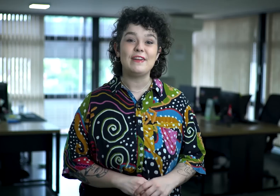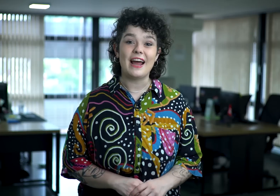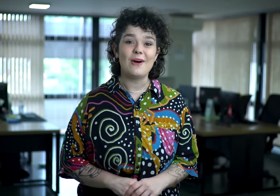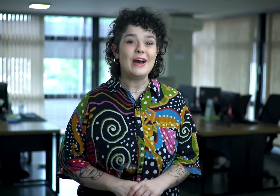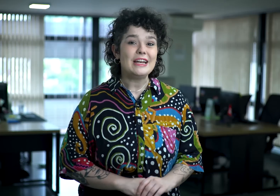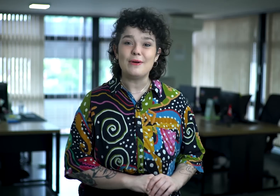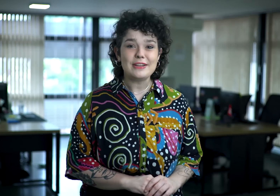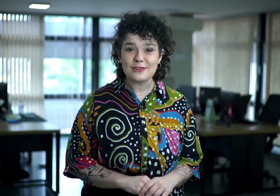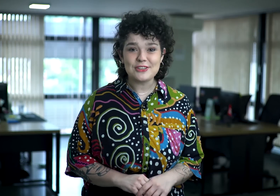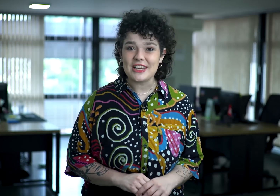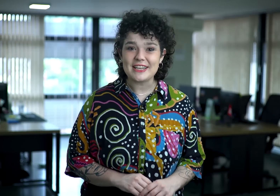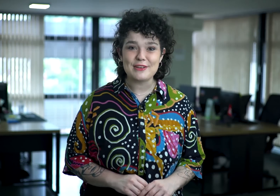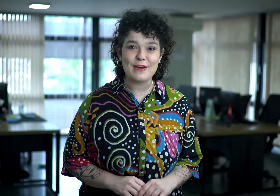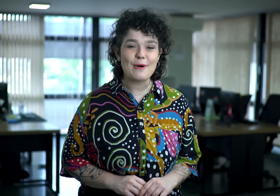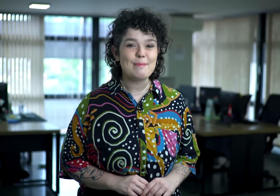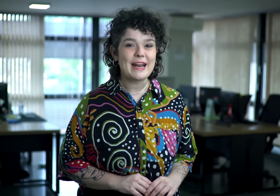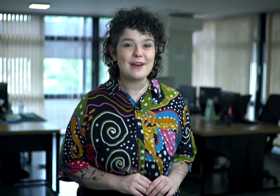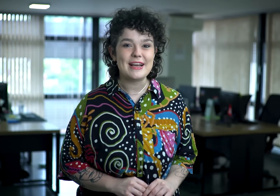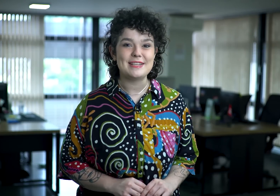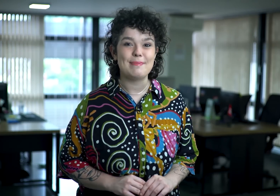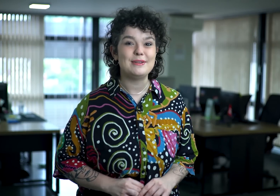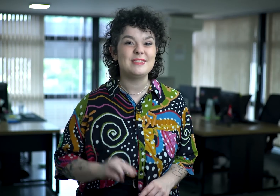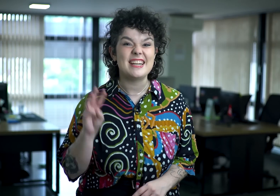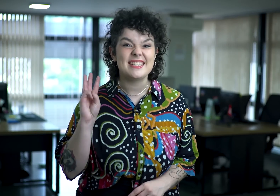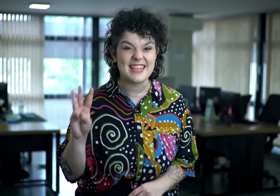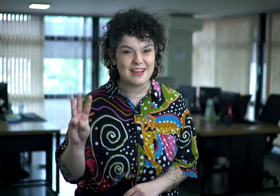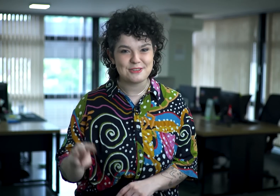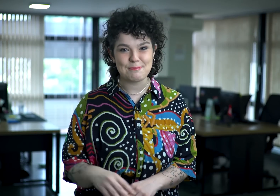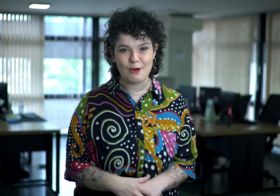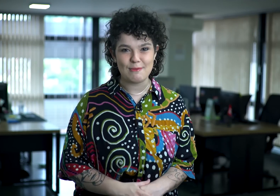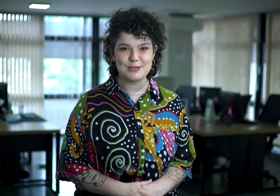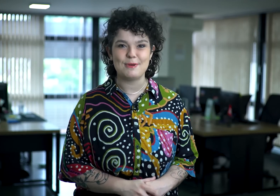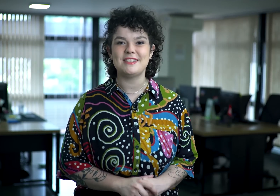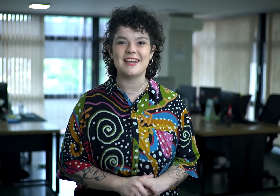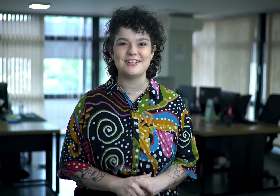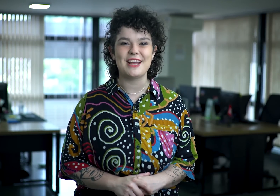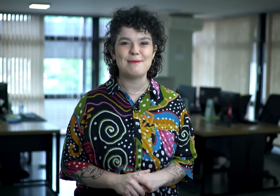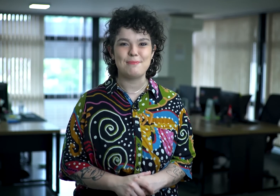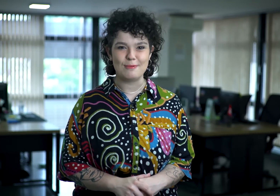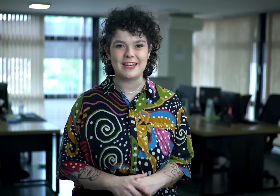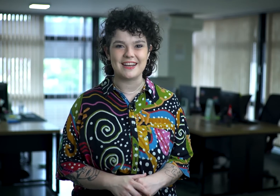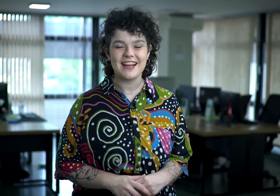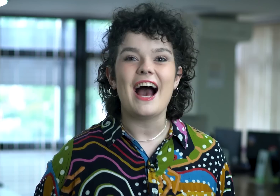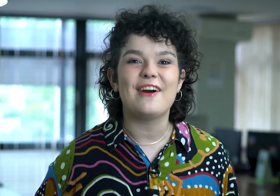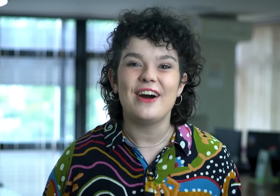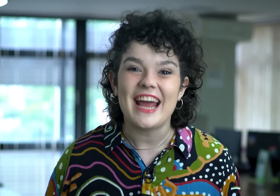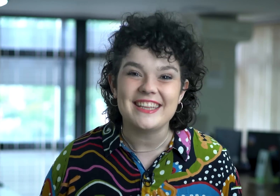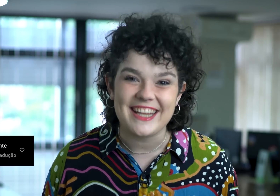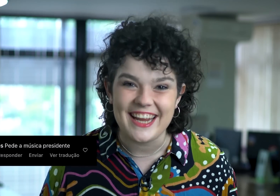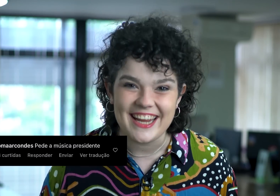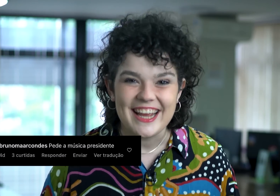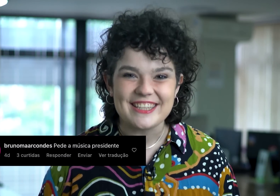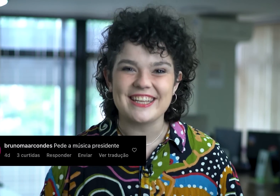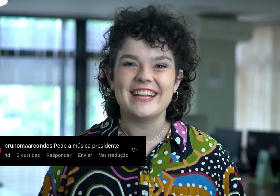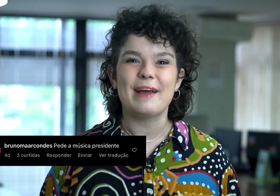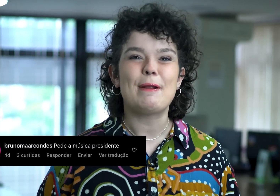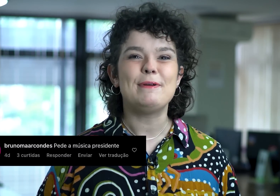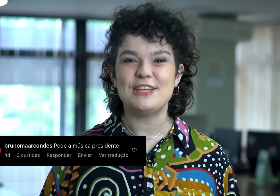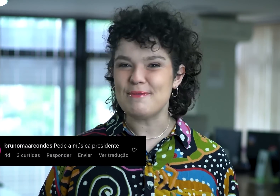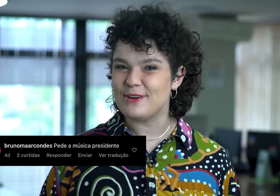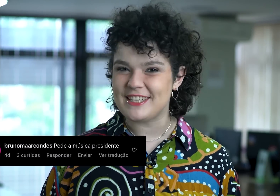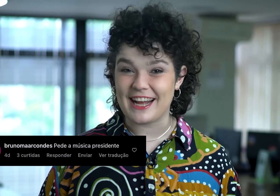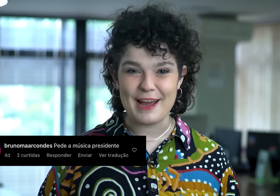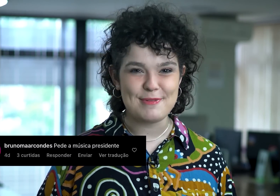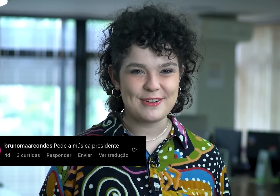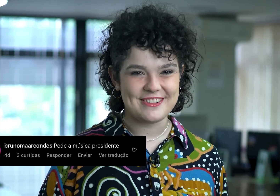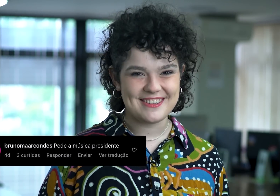emocionado. Afinal, não é todo dia que se vê um operário recebendo o terceiro diploma de presidente da República. Agora é tri. Já dá até pra